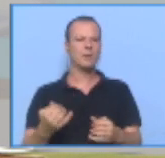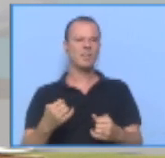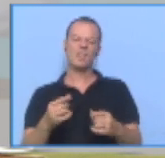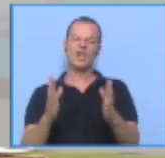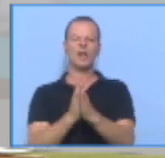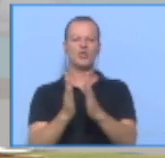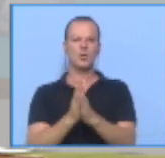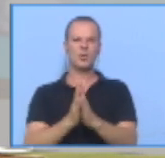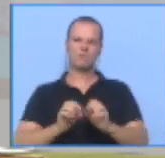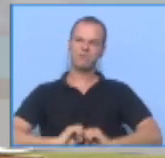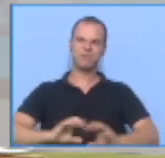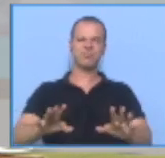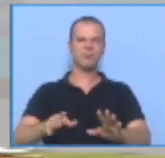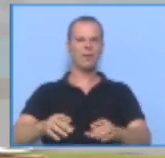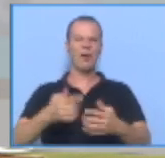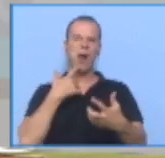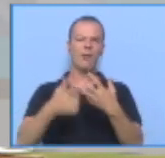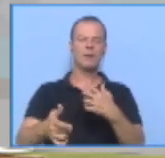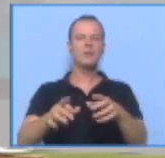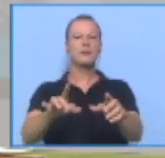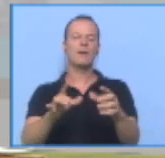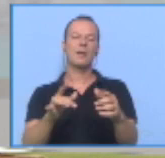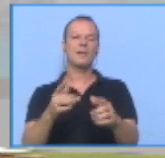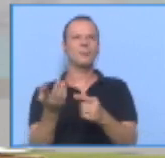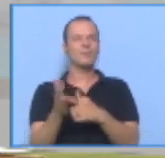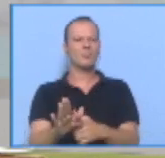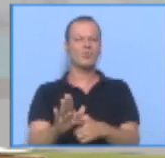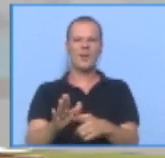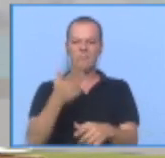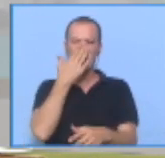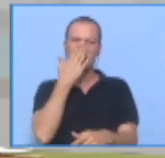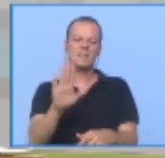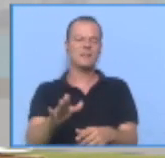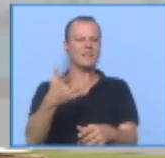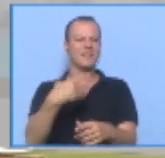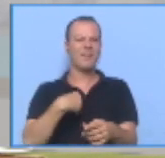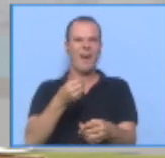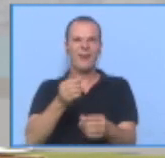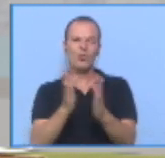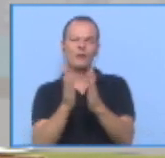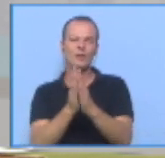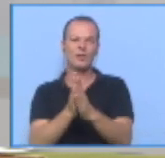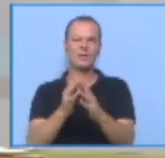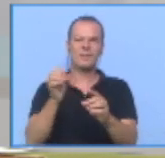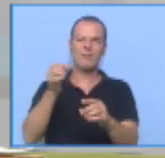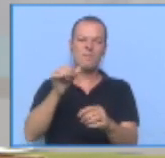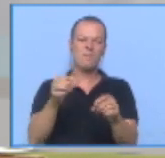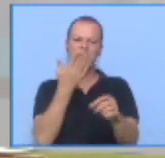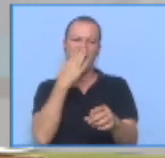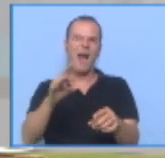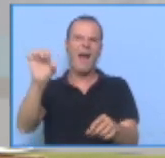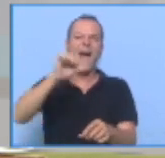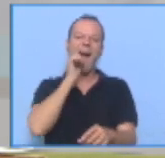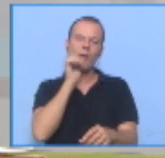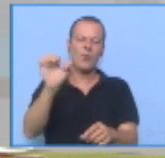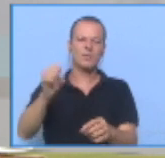outra maneira, seguindo outros autores, o silvestre, não é? Parece que quando cai uma batega de água no campo, as folhas silvestres. E ele está aí hoje,